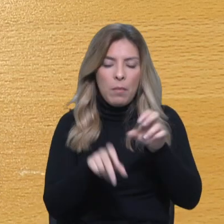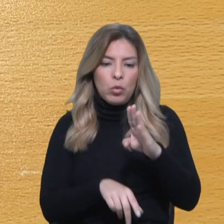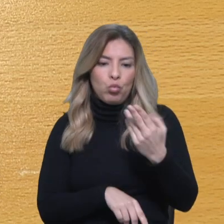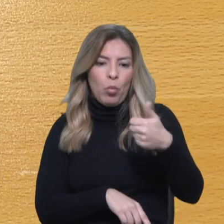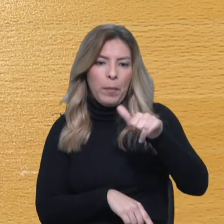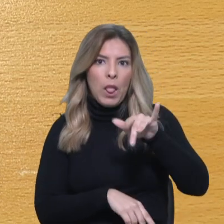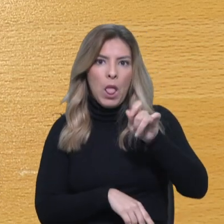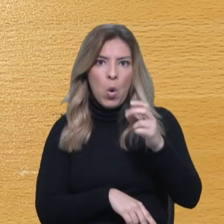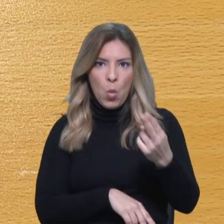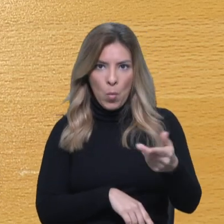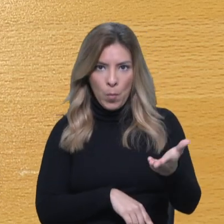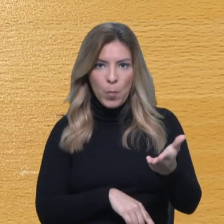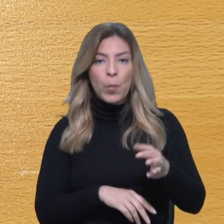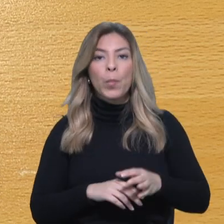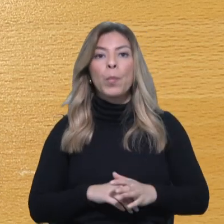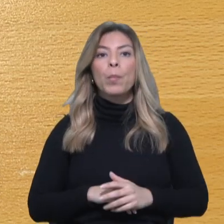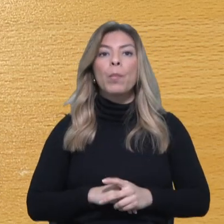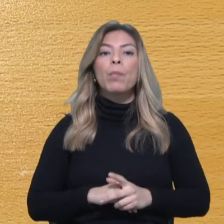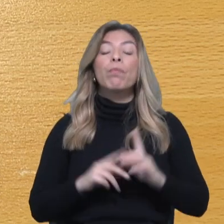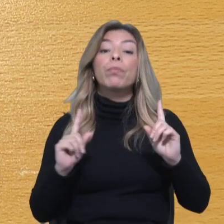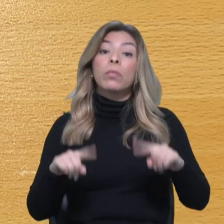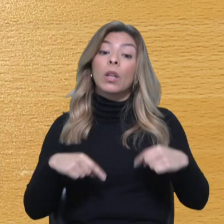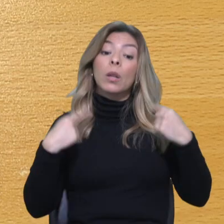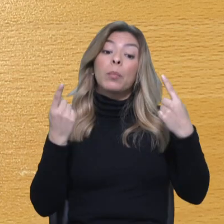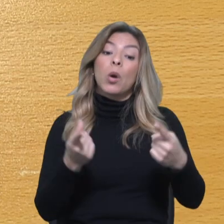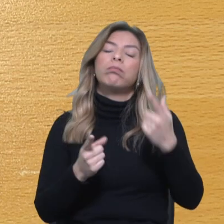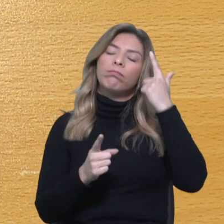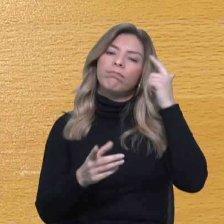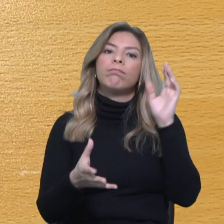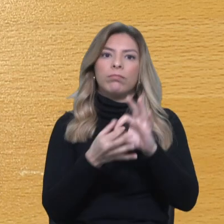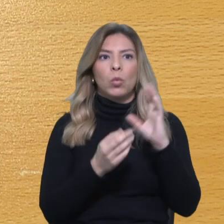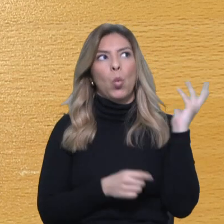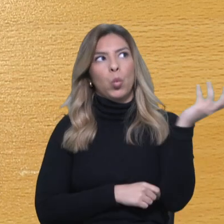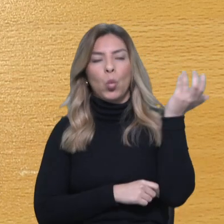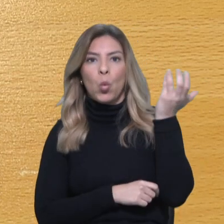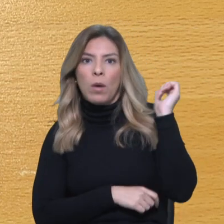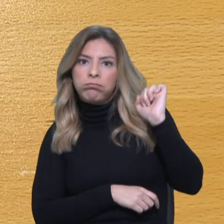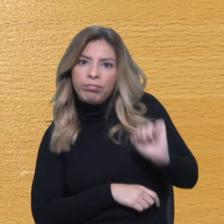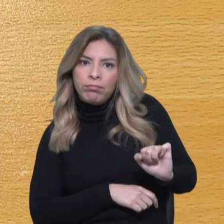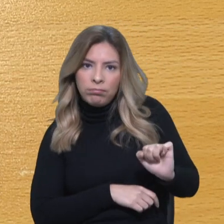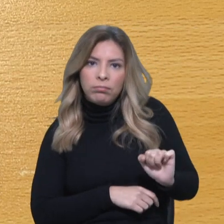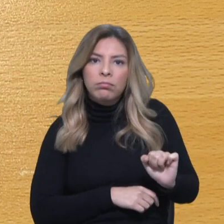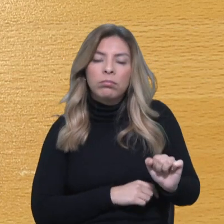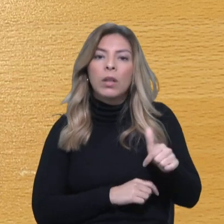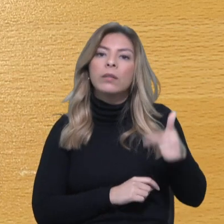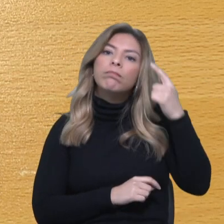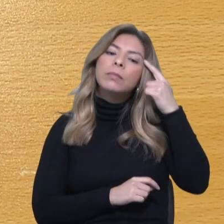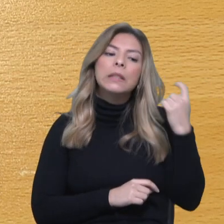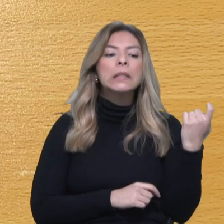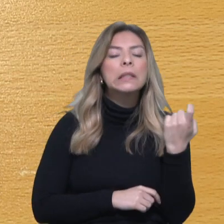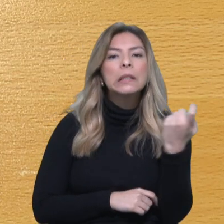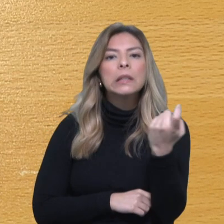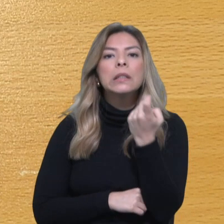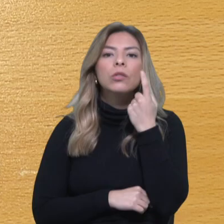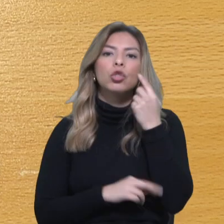Depois dessa reflexão teremos então um momento cultural que nós intitulamos À Procura da